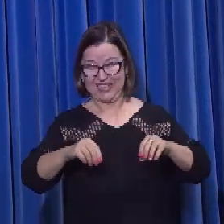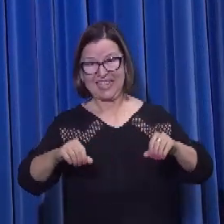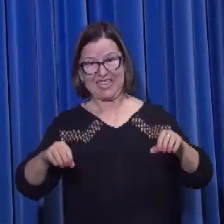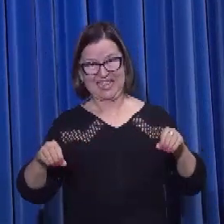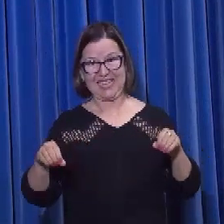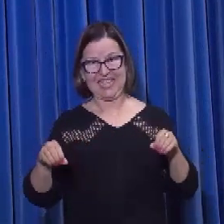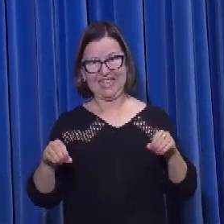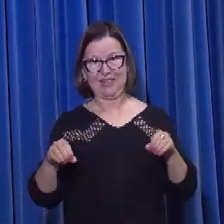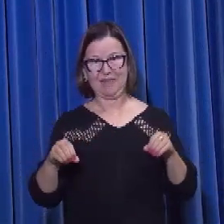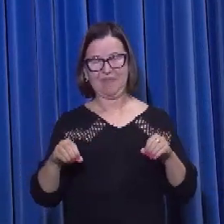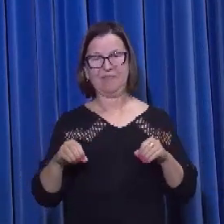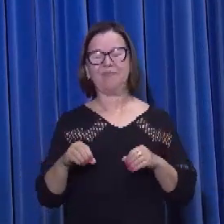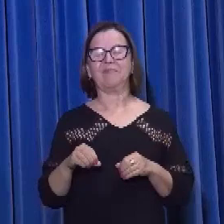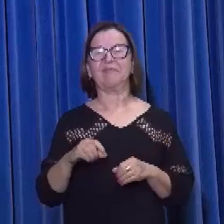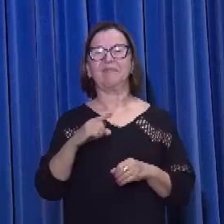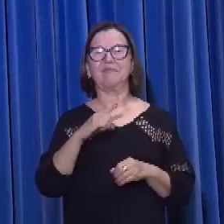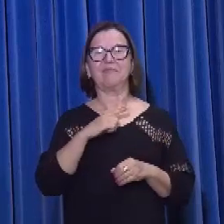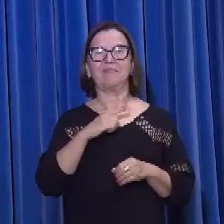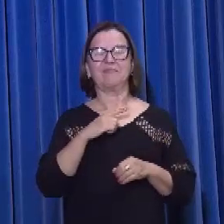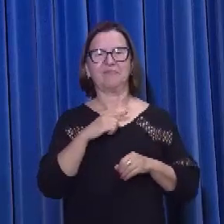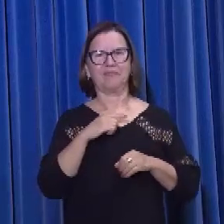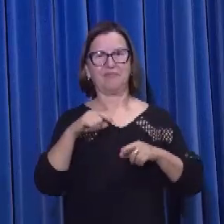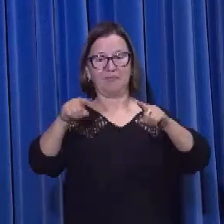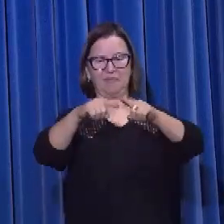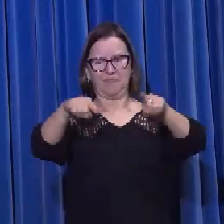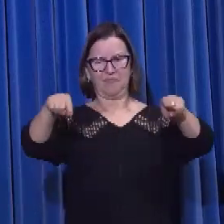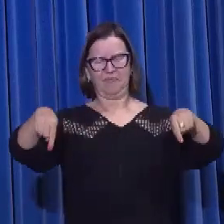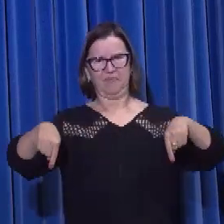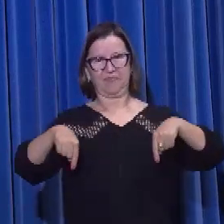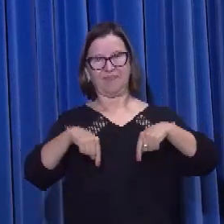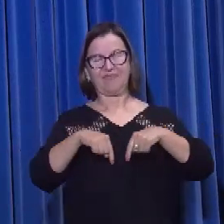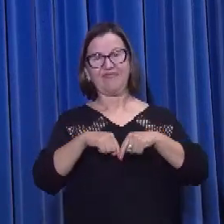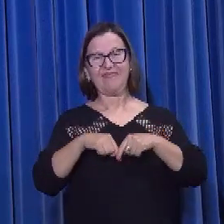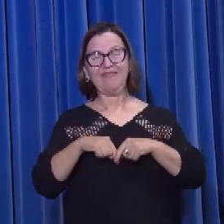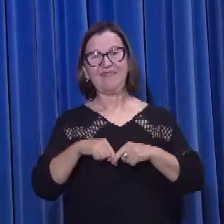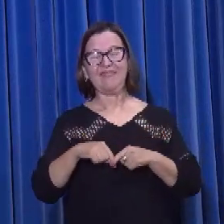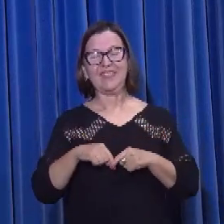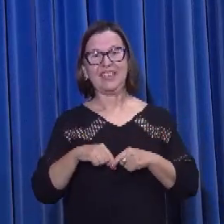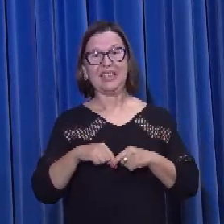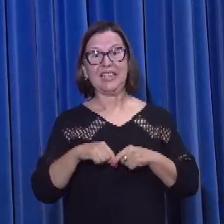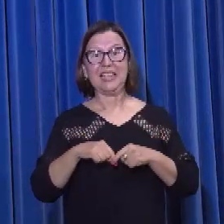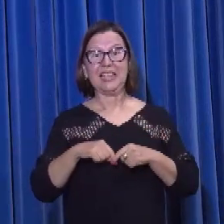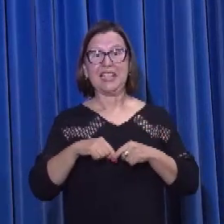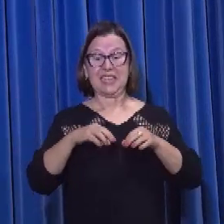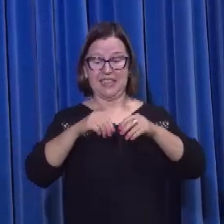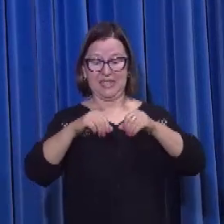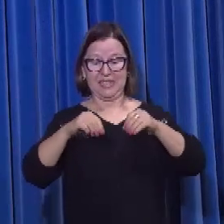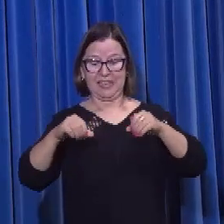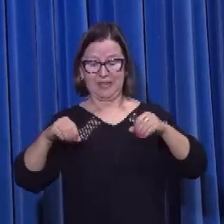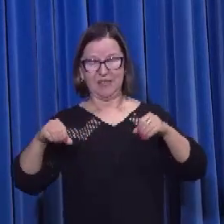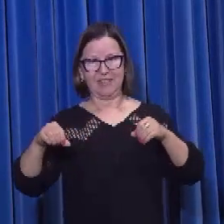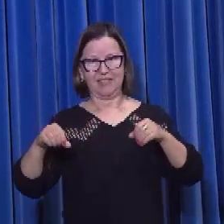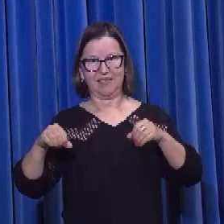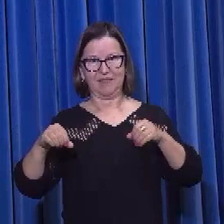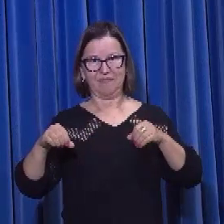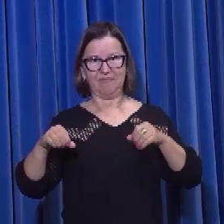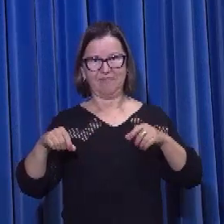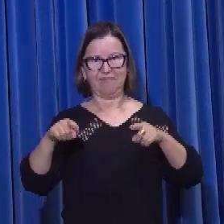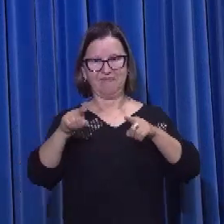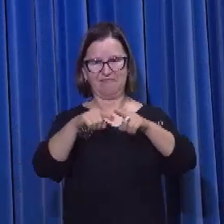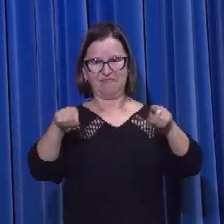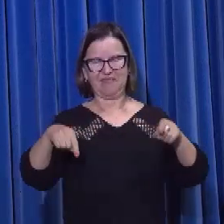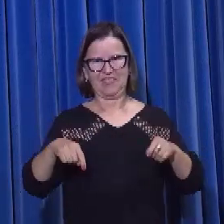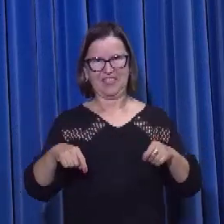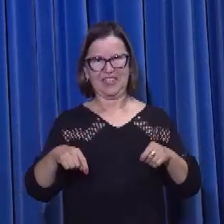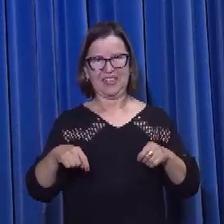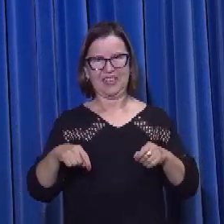lançadas. Havia um terreno onde as sementes caíram, era um terreno pedregoso, tinha